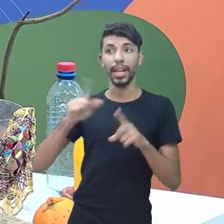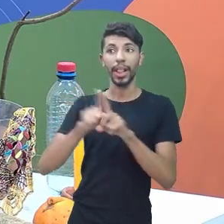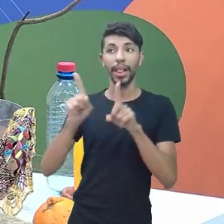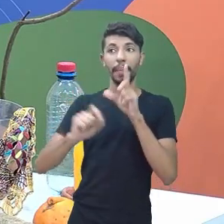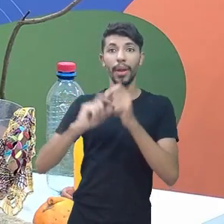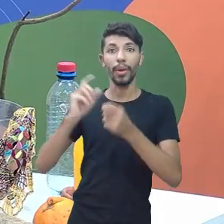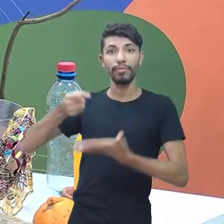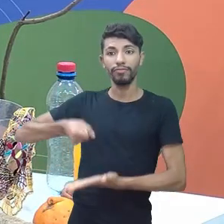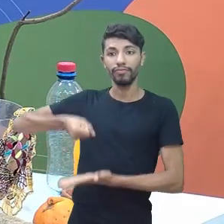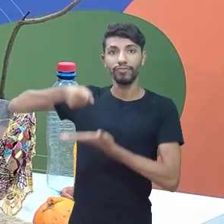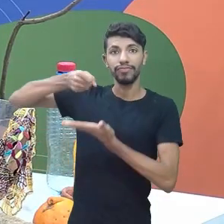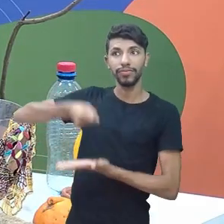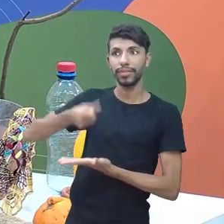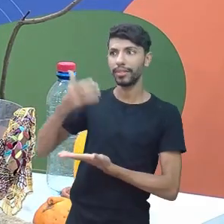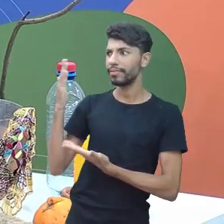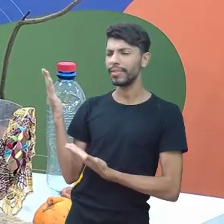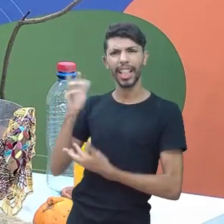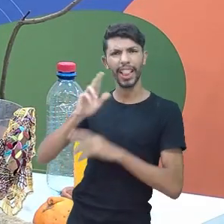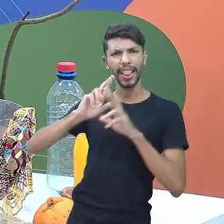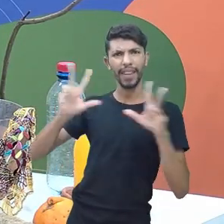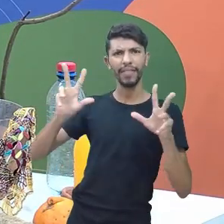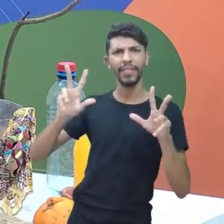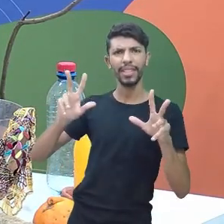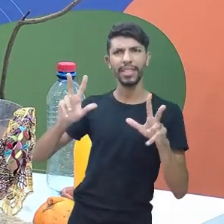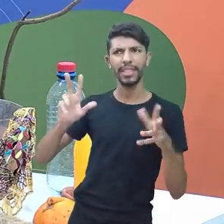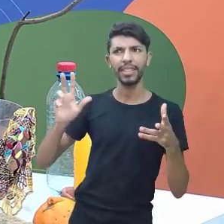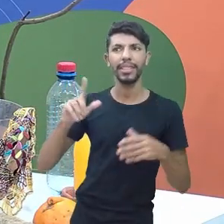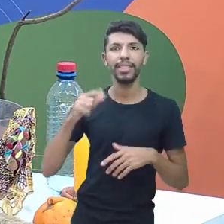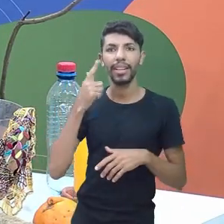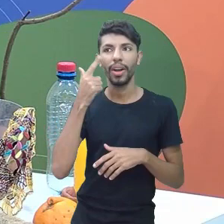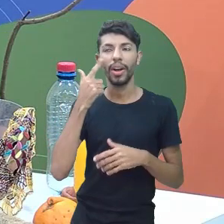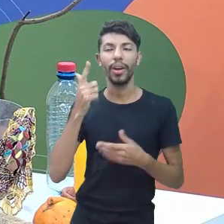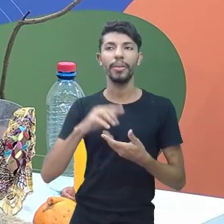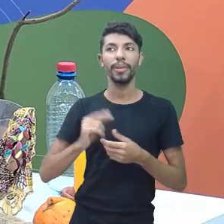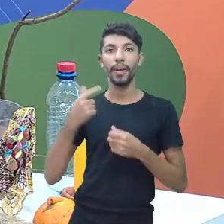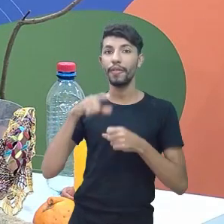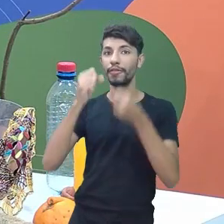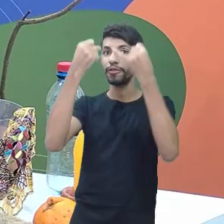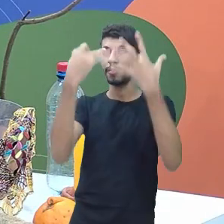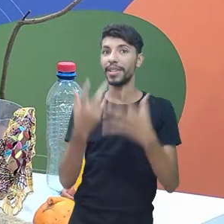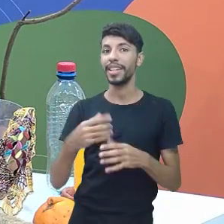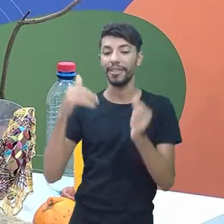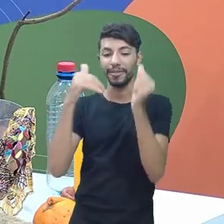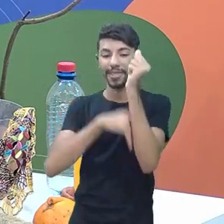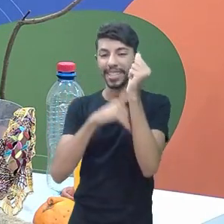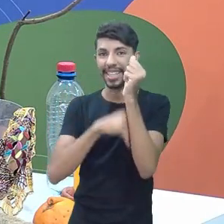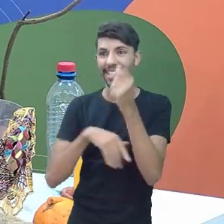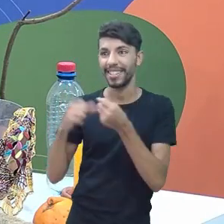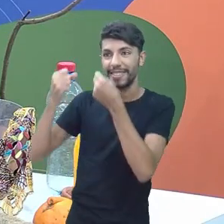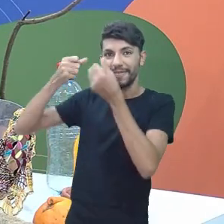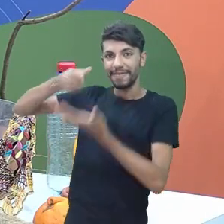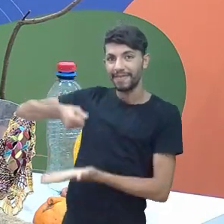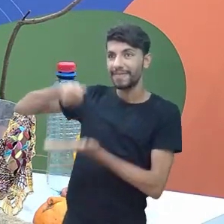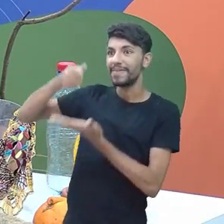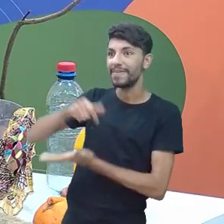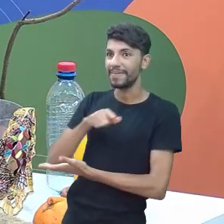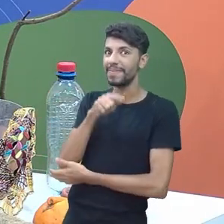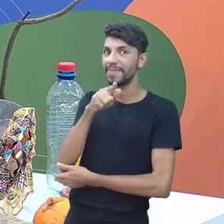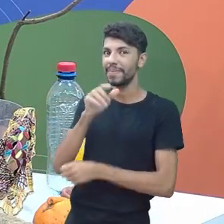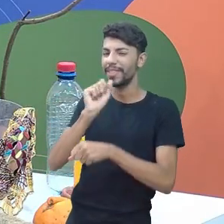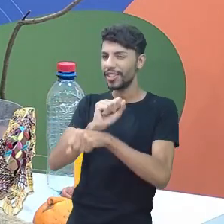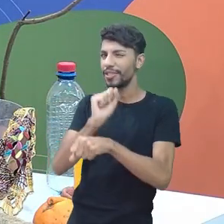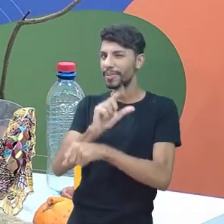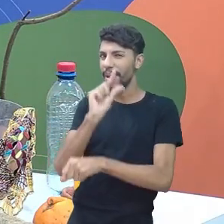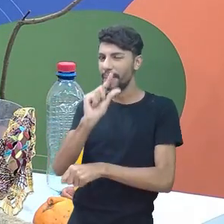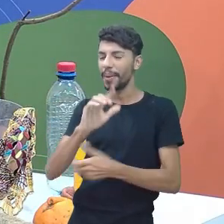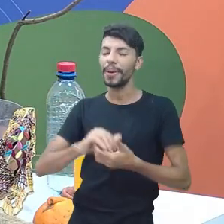sacola. Essa sacola é diferente. Eu vou dizer para vocês o segredo dessa sacola. Aguardem aí.